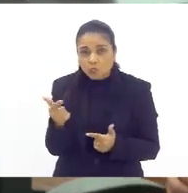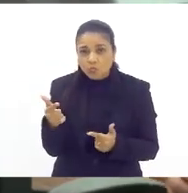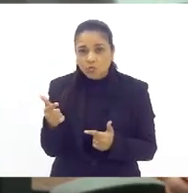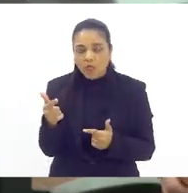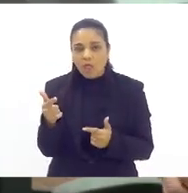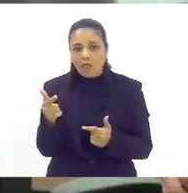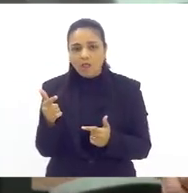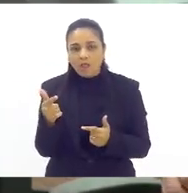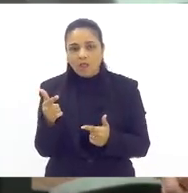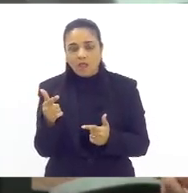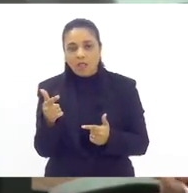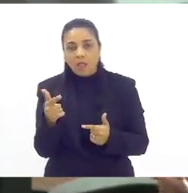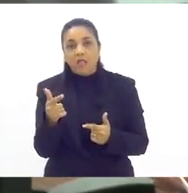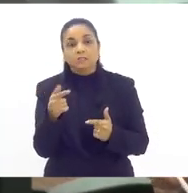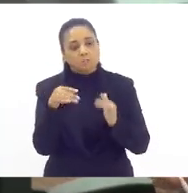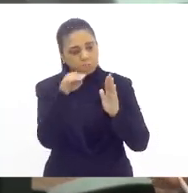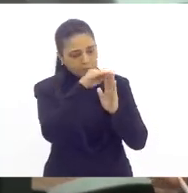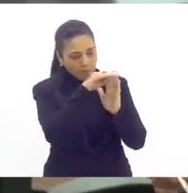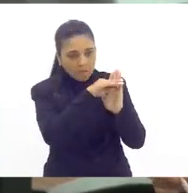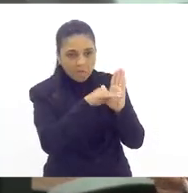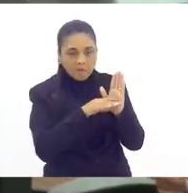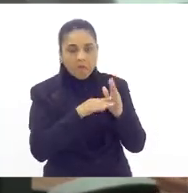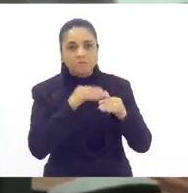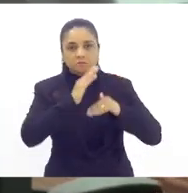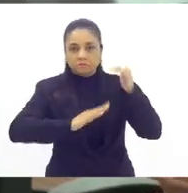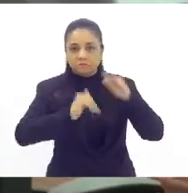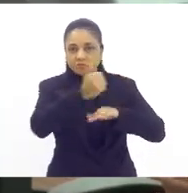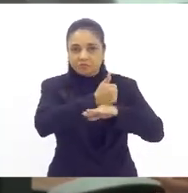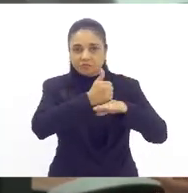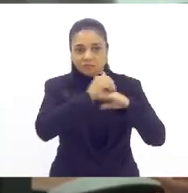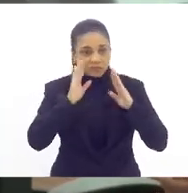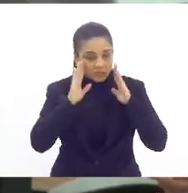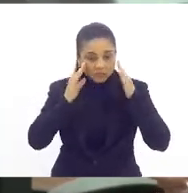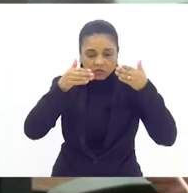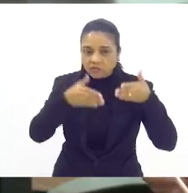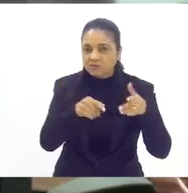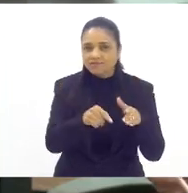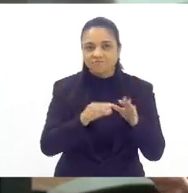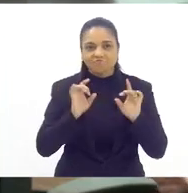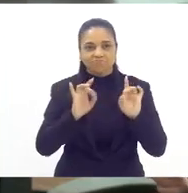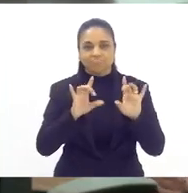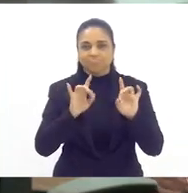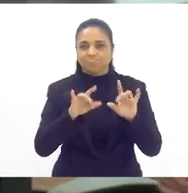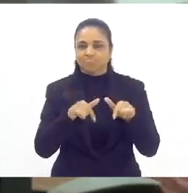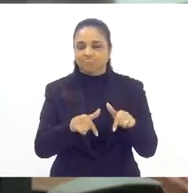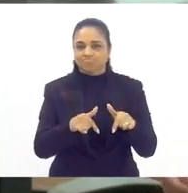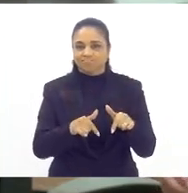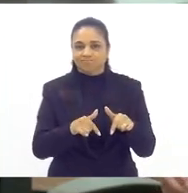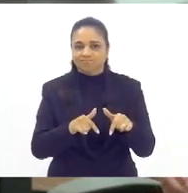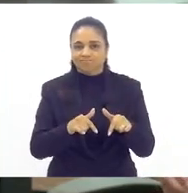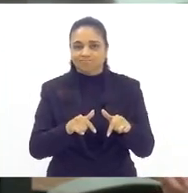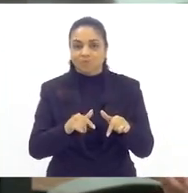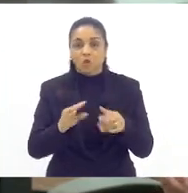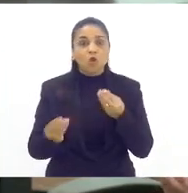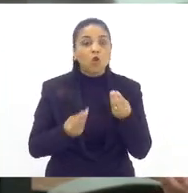configurado está previsto no nosso plano de carta de salário a dedicação exclusiva como é que nós vamos fazer a permanência do Servidor na FAETEC se ele não